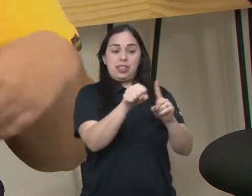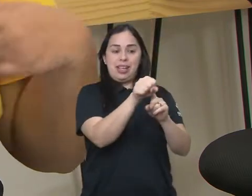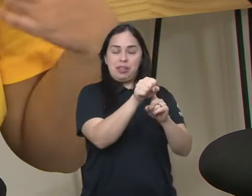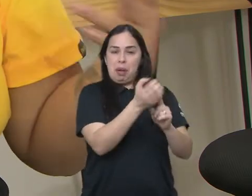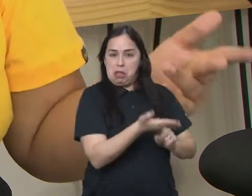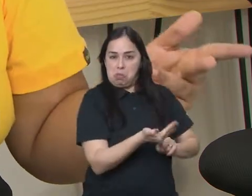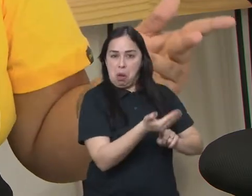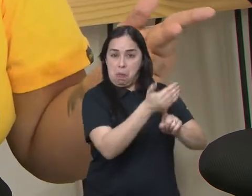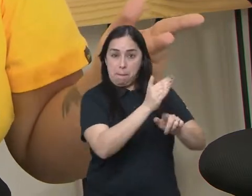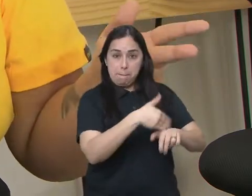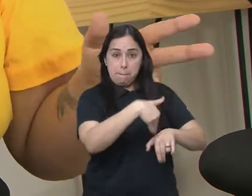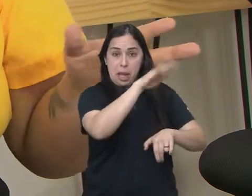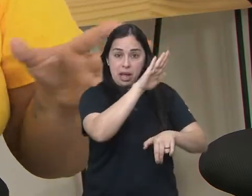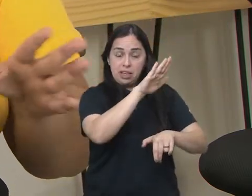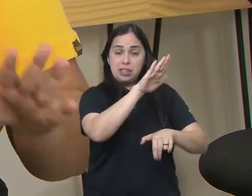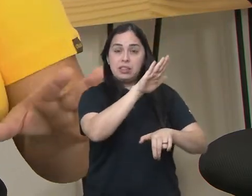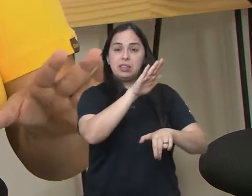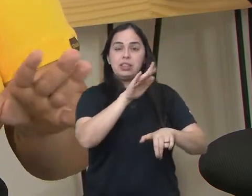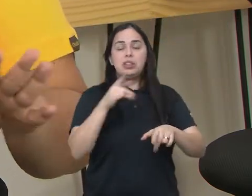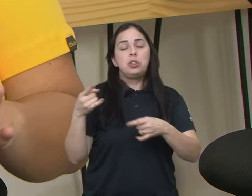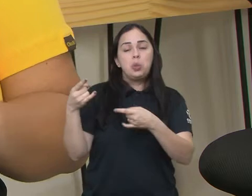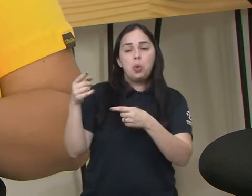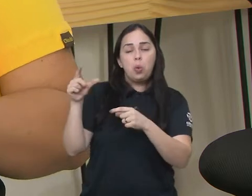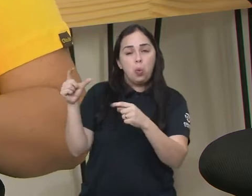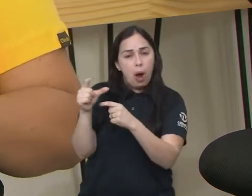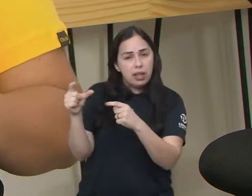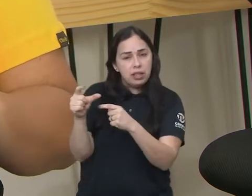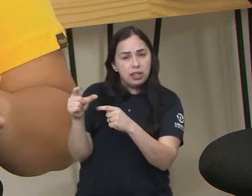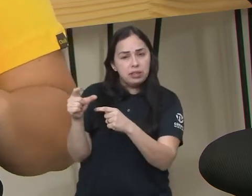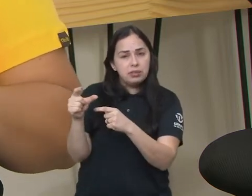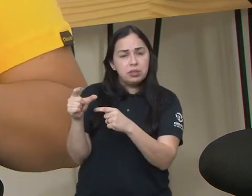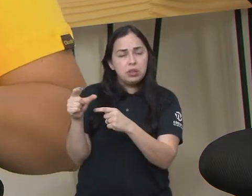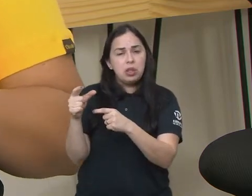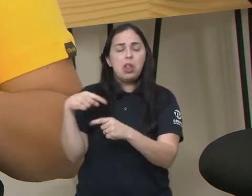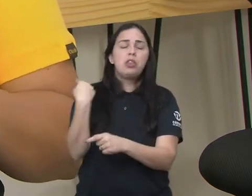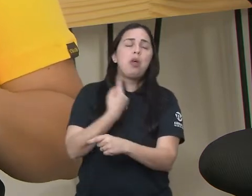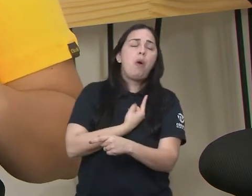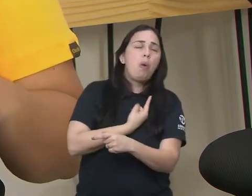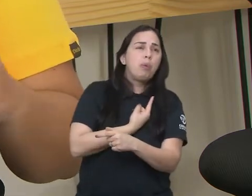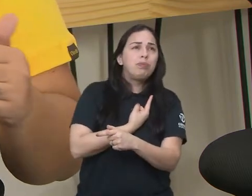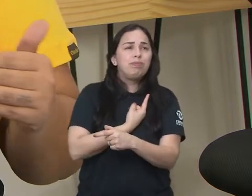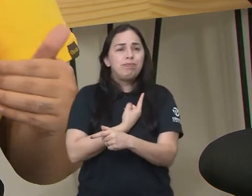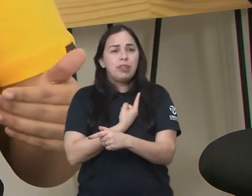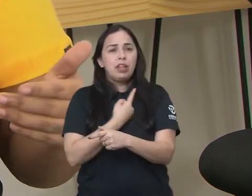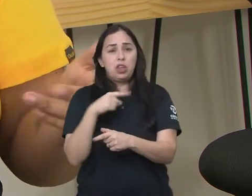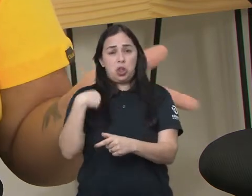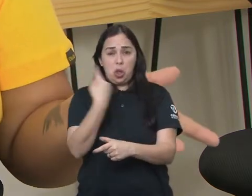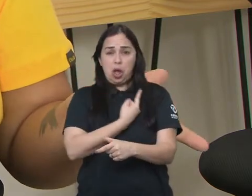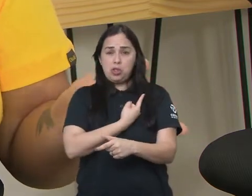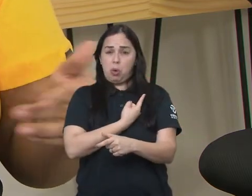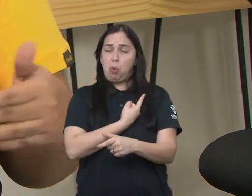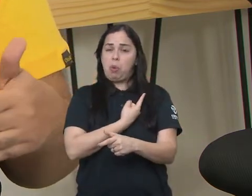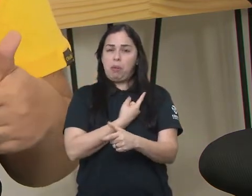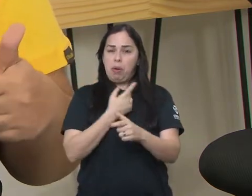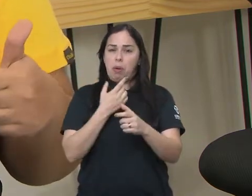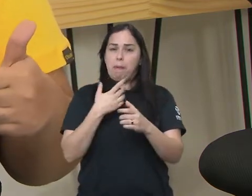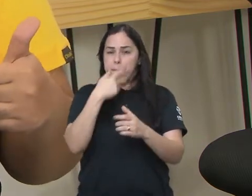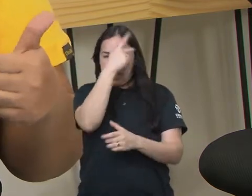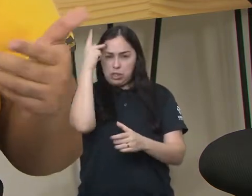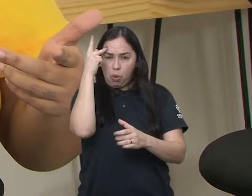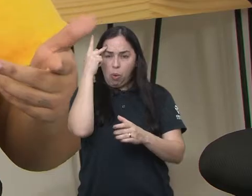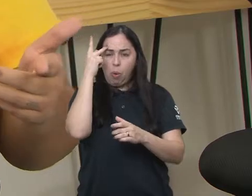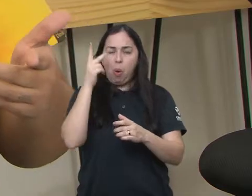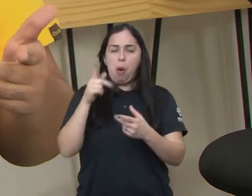mais civilizada. E aí o quadrinho vem justamente nisso, o quanto que a gente, enquanto civilizado,